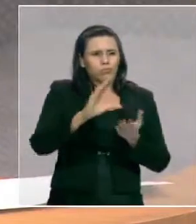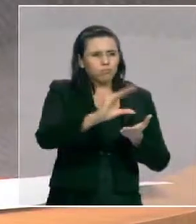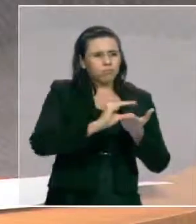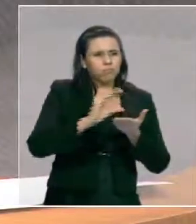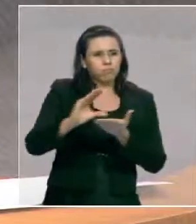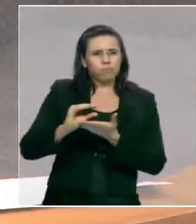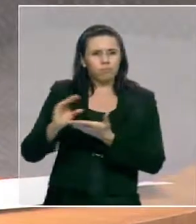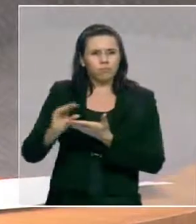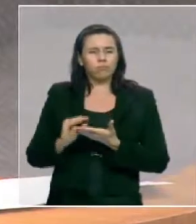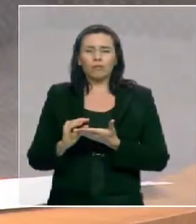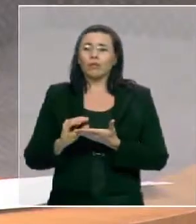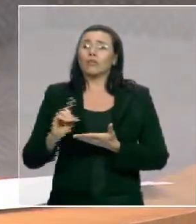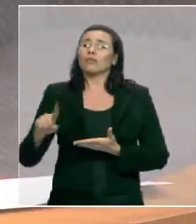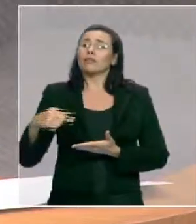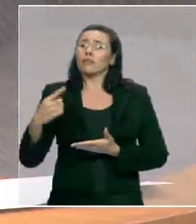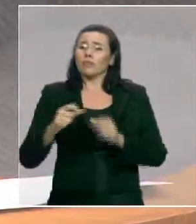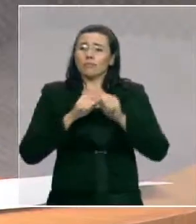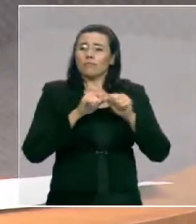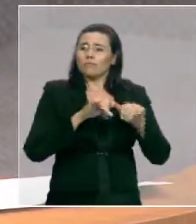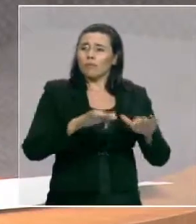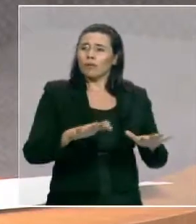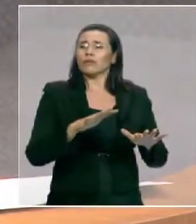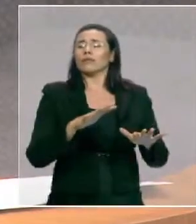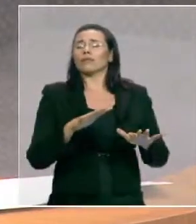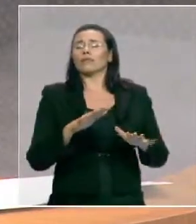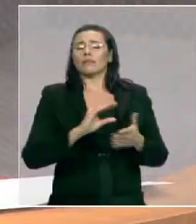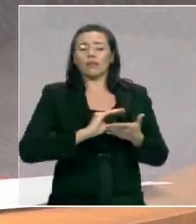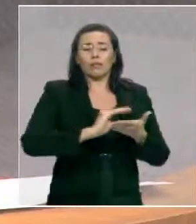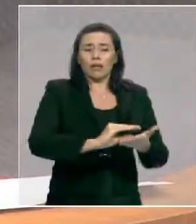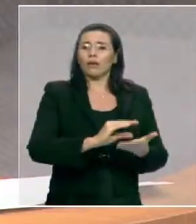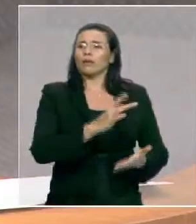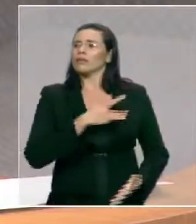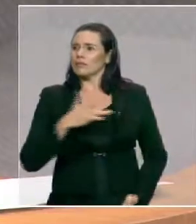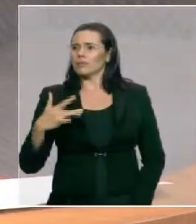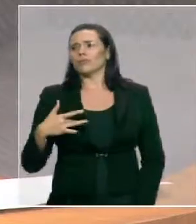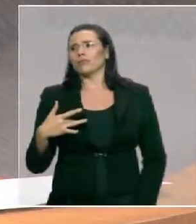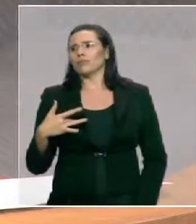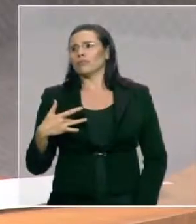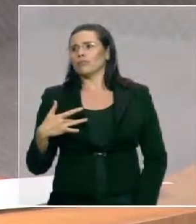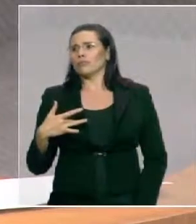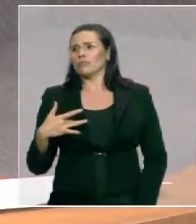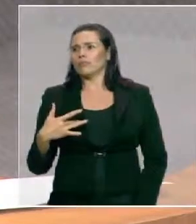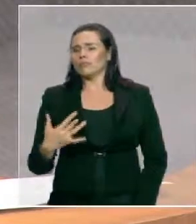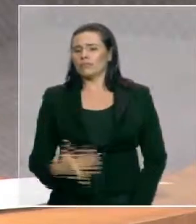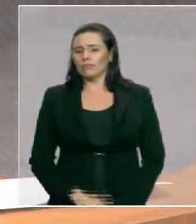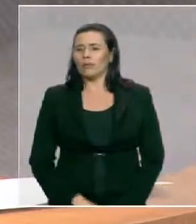Ele recebe, o governo recebe para isso.